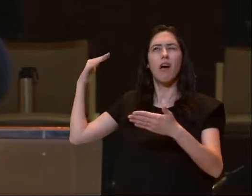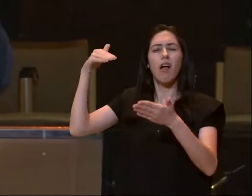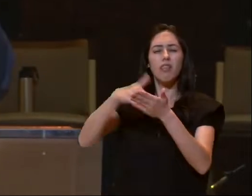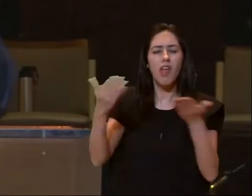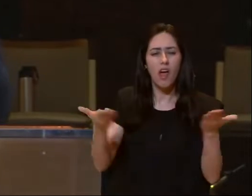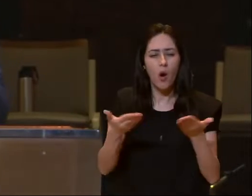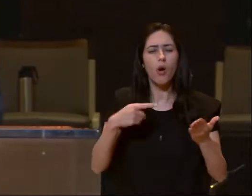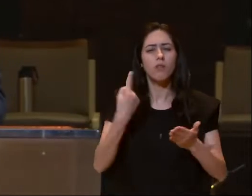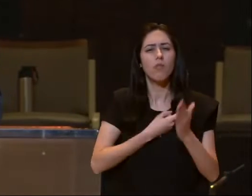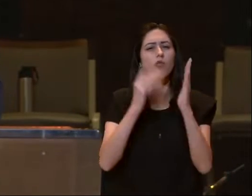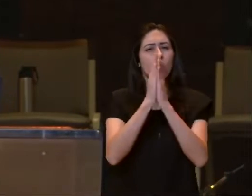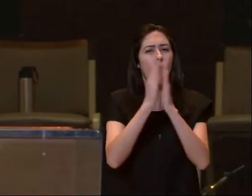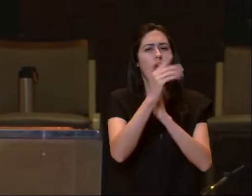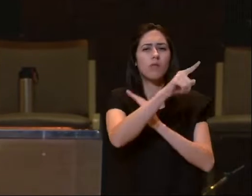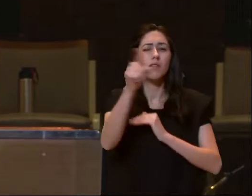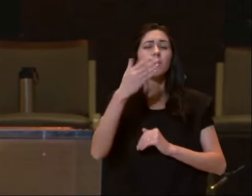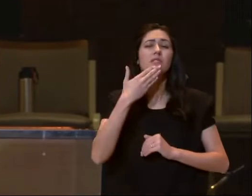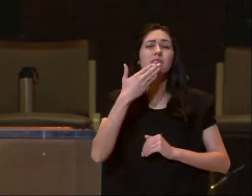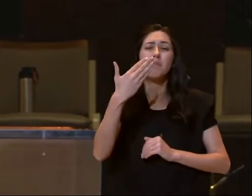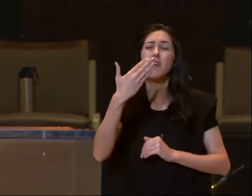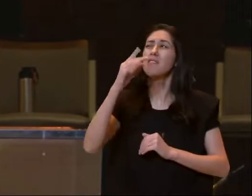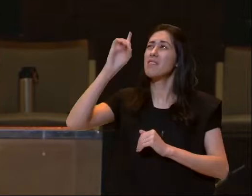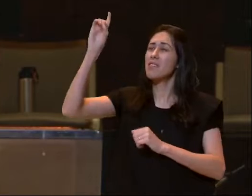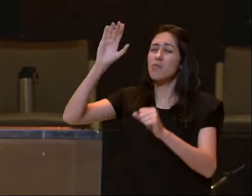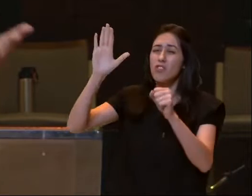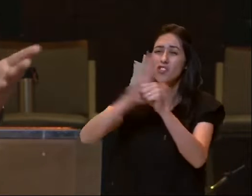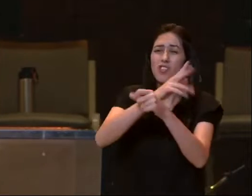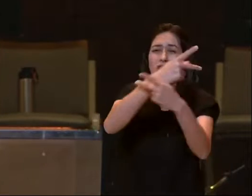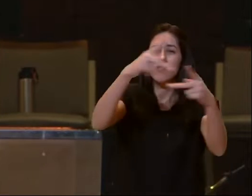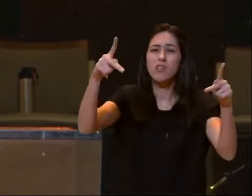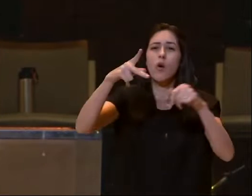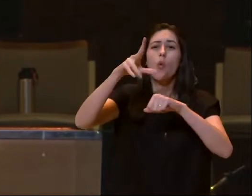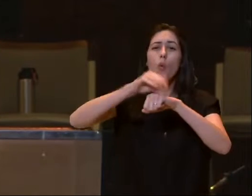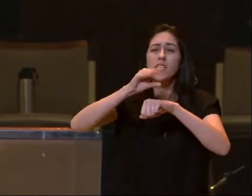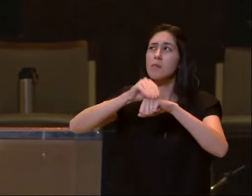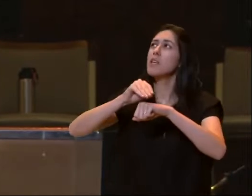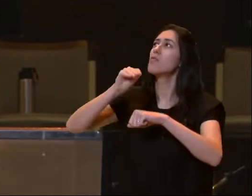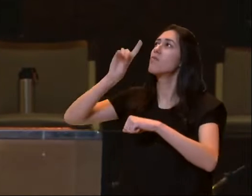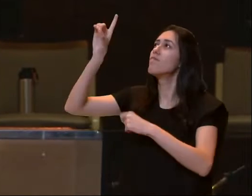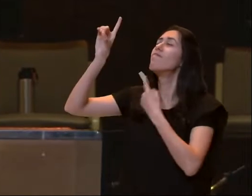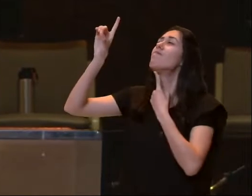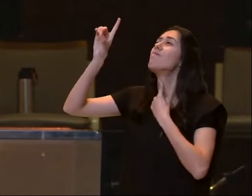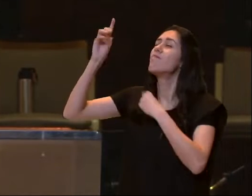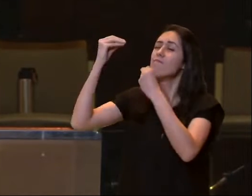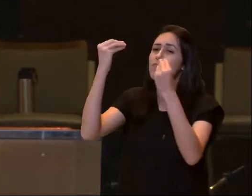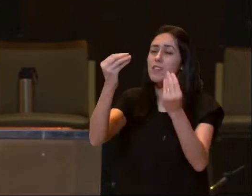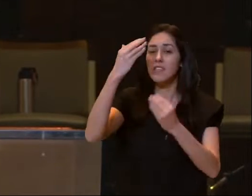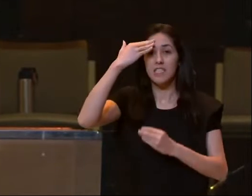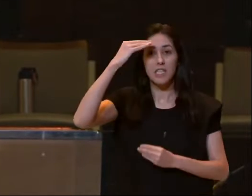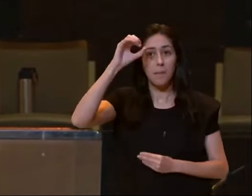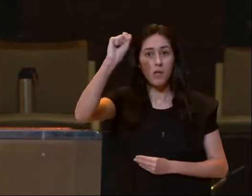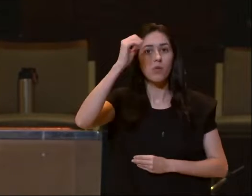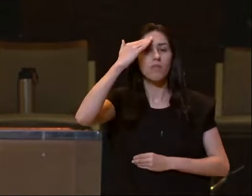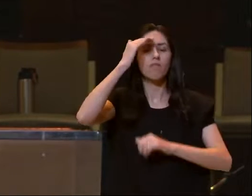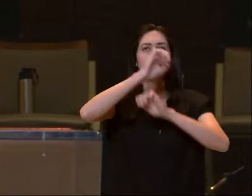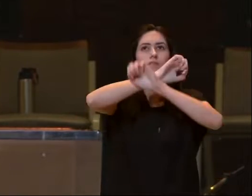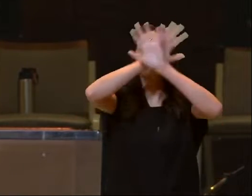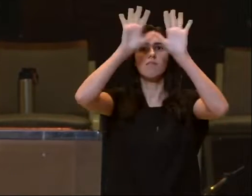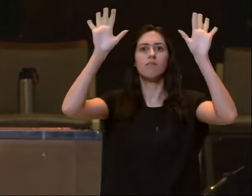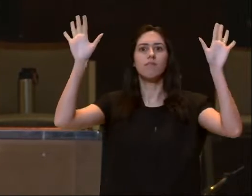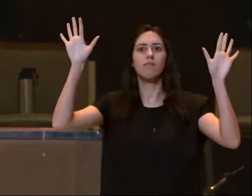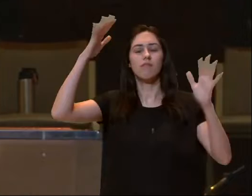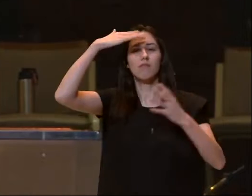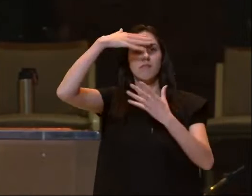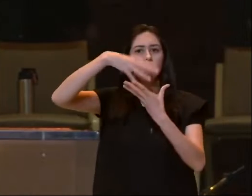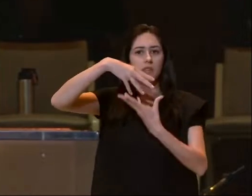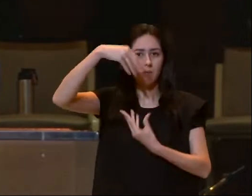sejam cheios do pleno conhecimento da vontade de Deus, com sabedoria e entendimento espiritual. O